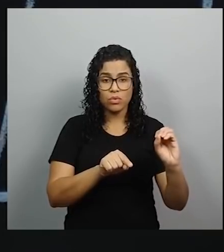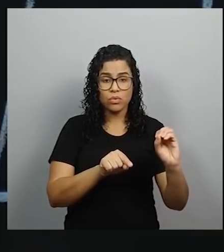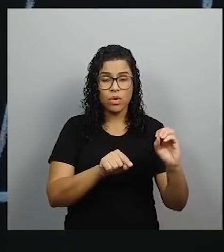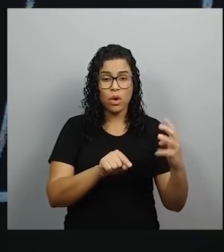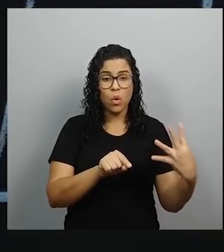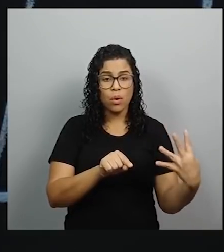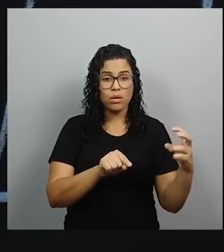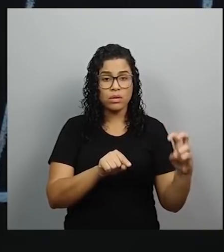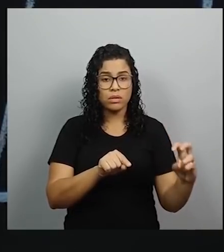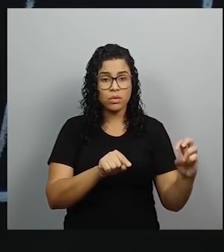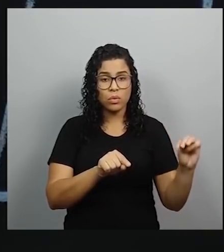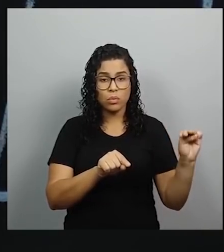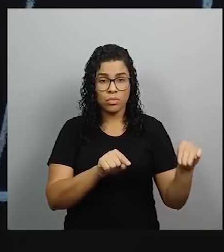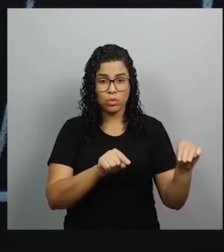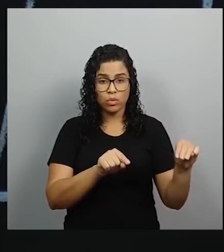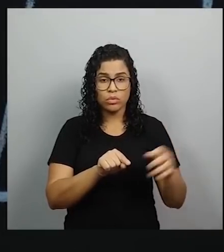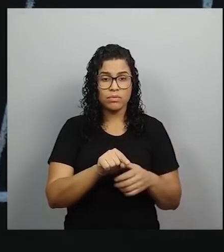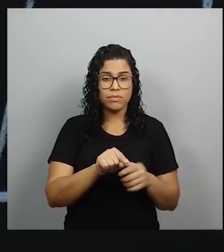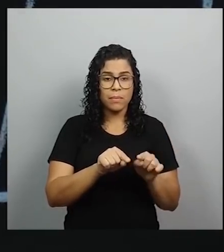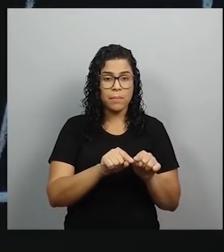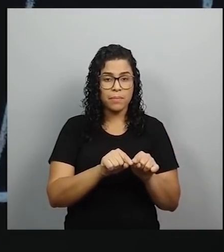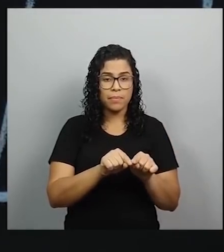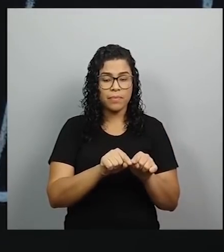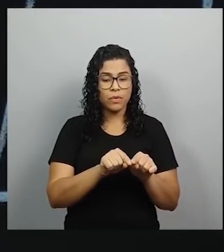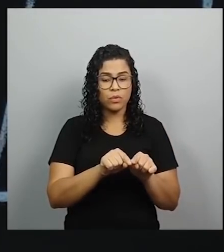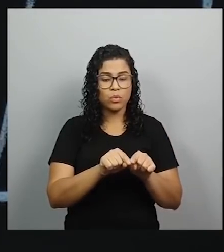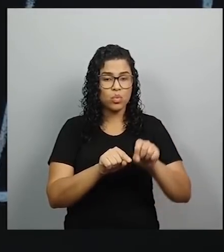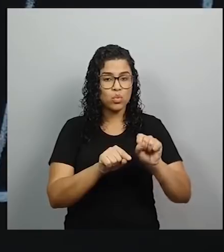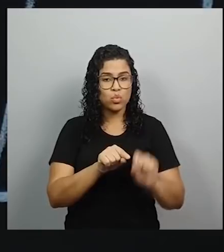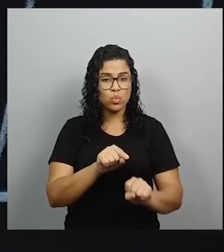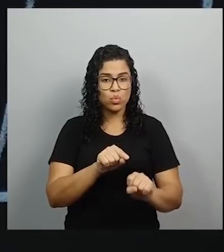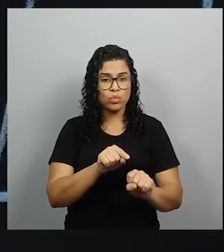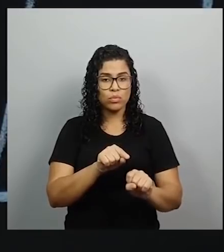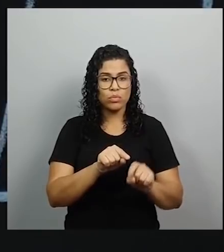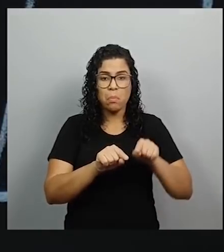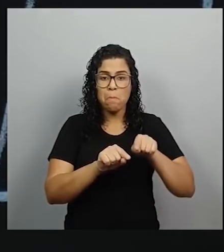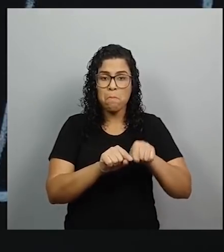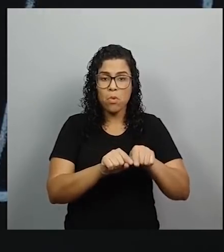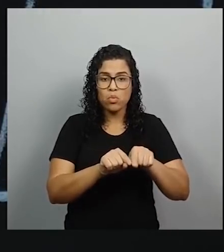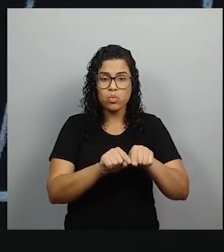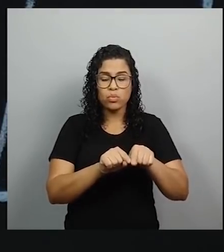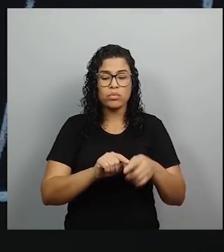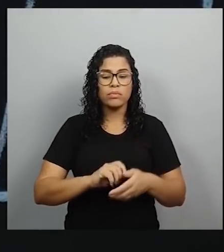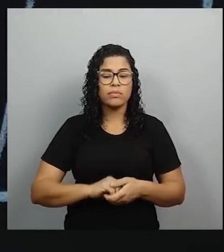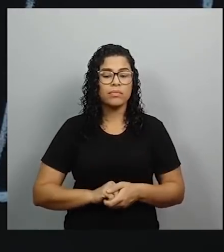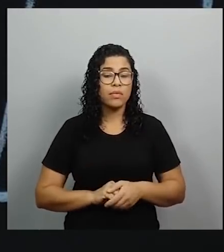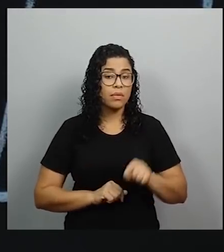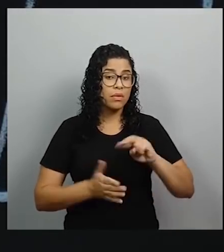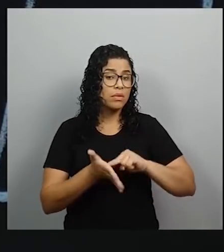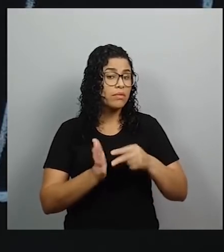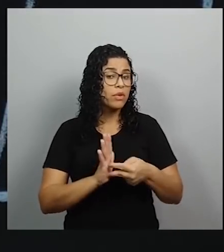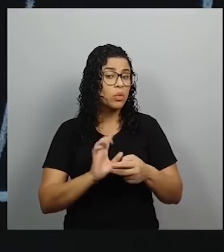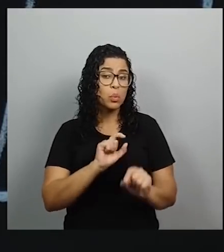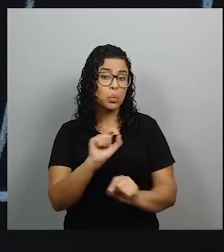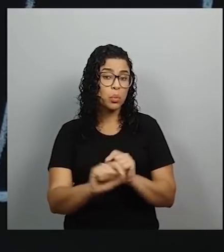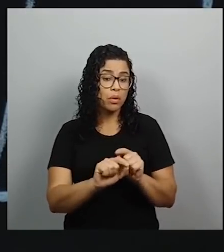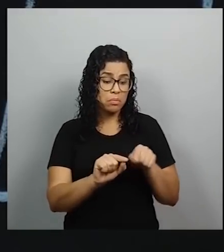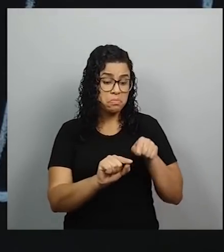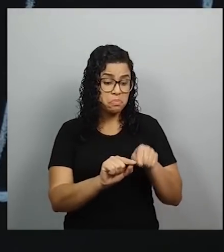e 45 minutos para o hemisfério sul. Ou seja, este ponto aqui, ele vai